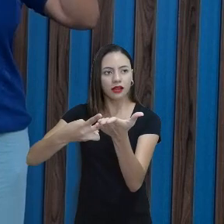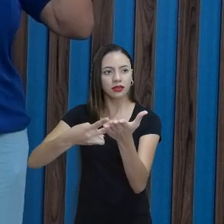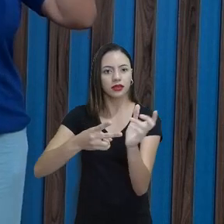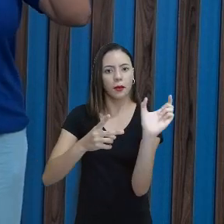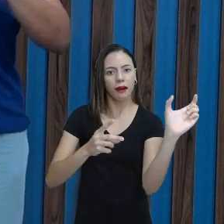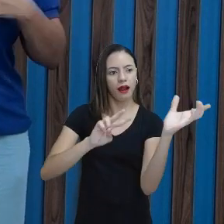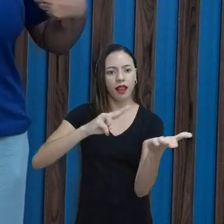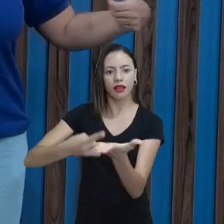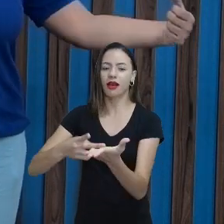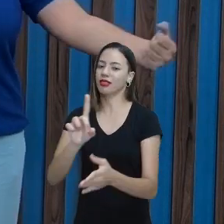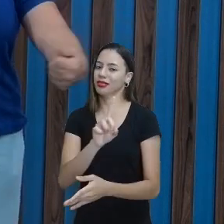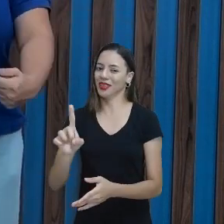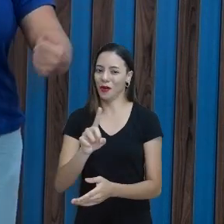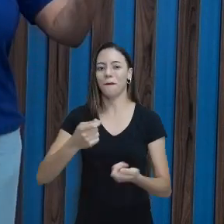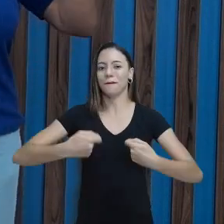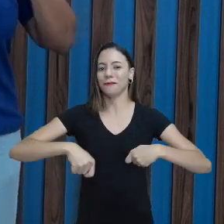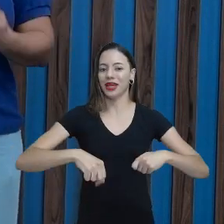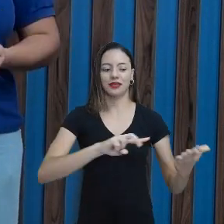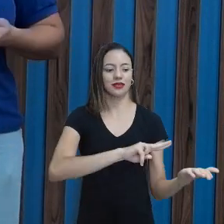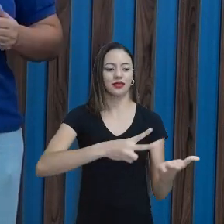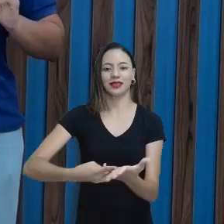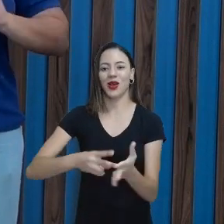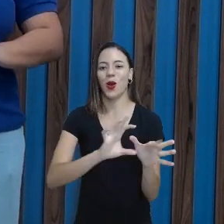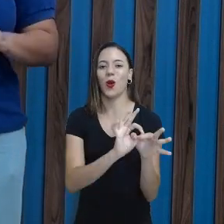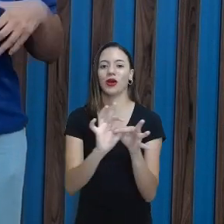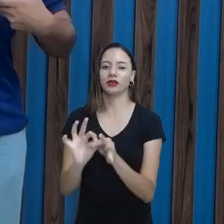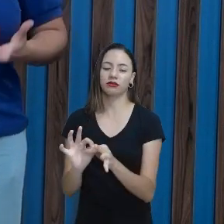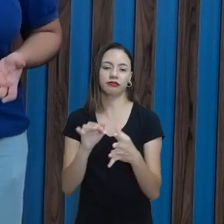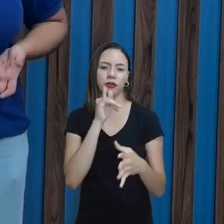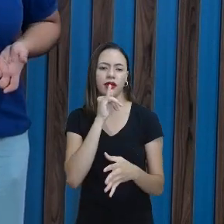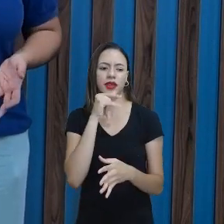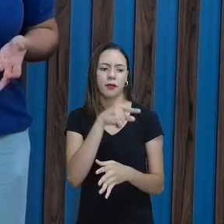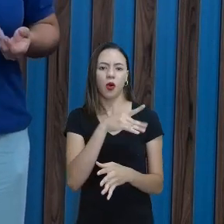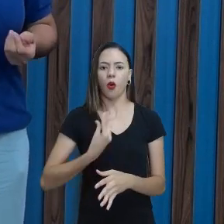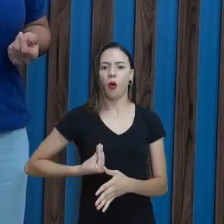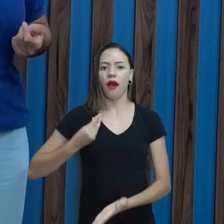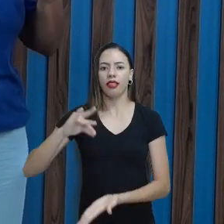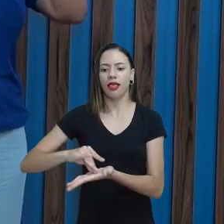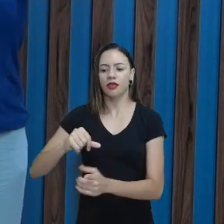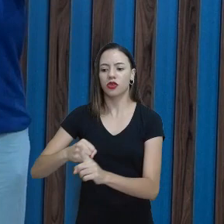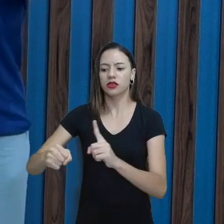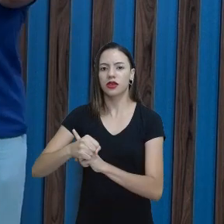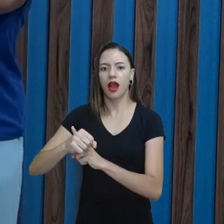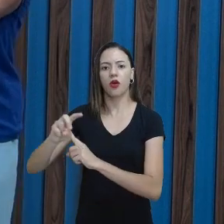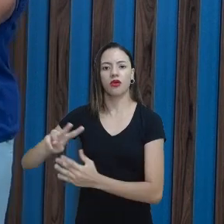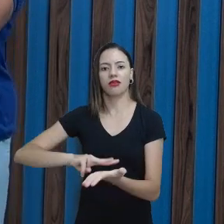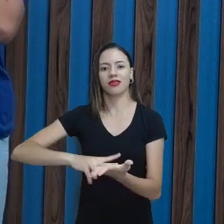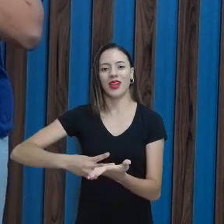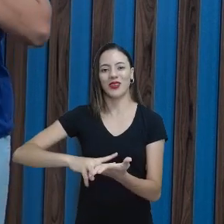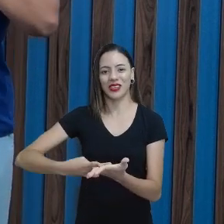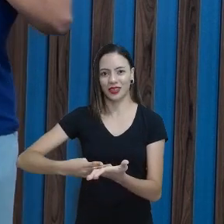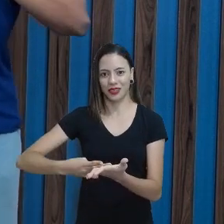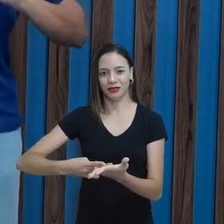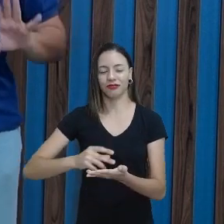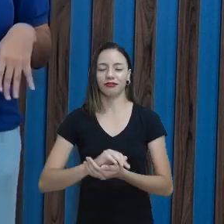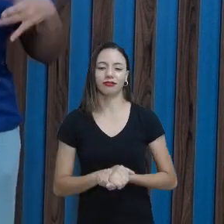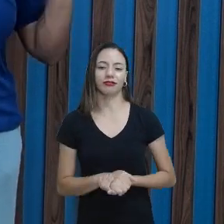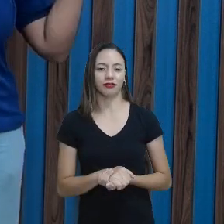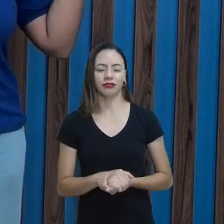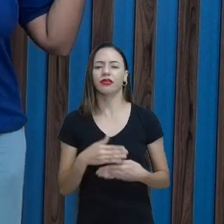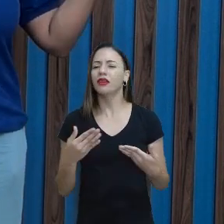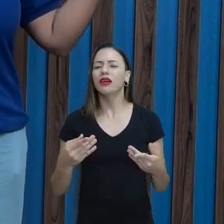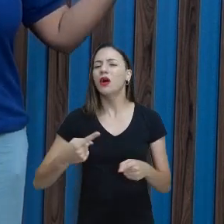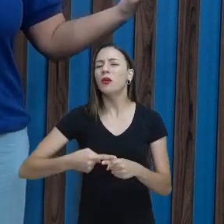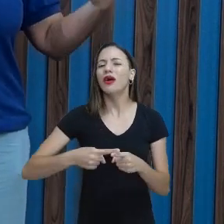precisa traduzir um contexto, você precisa traduzir uma realidade social junto com esse texto. Tá? Isso mesmo. E por que é uma forma